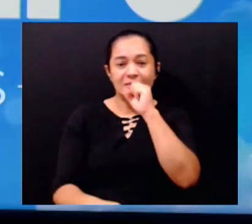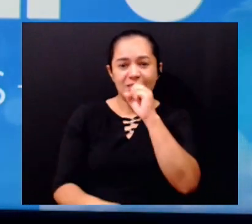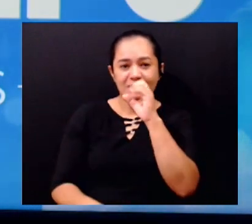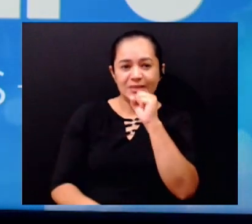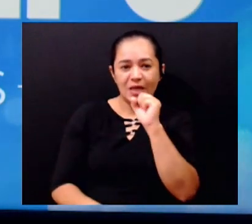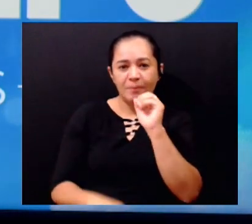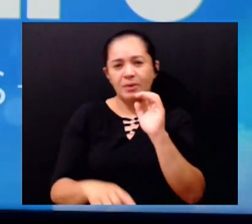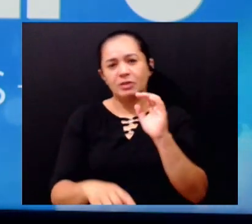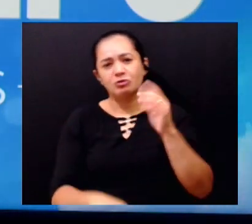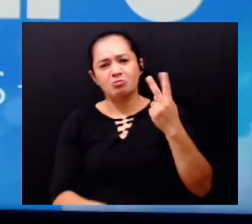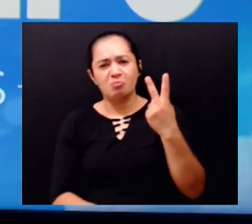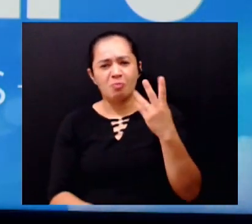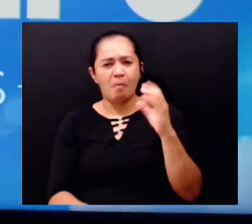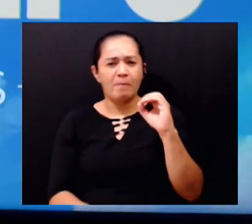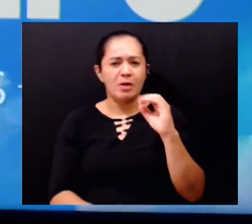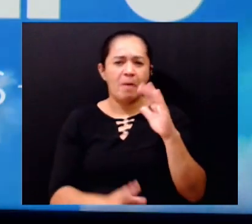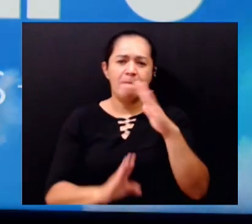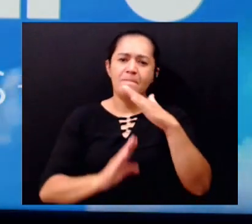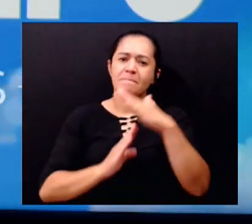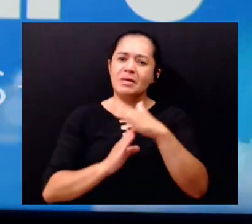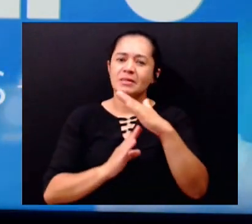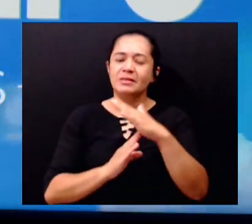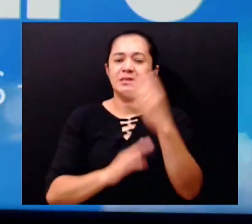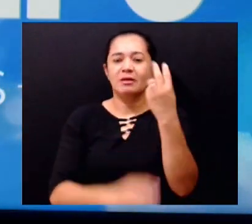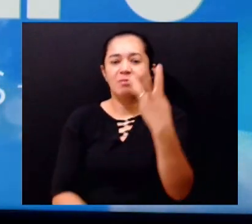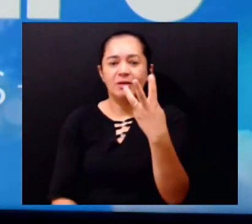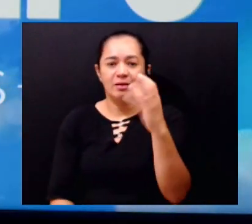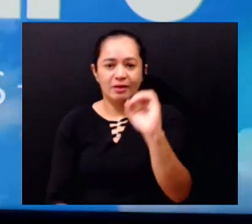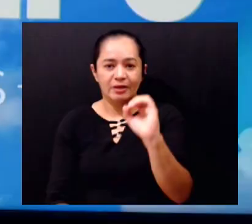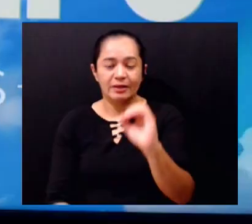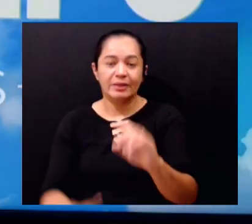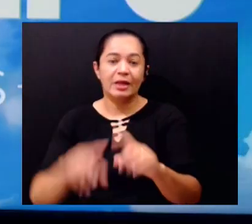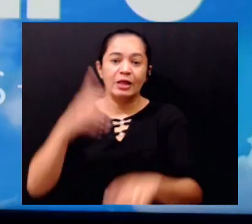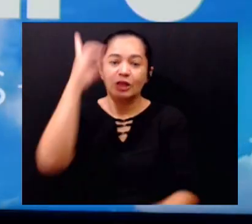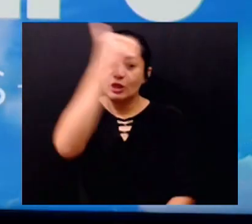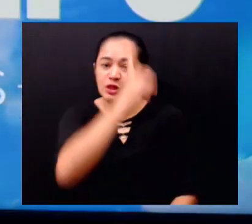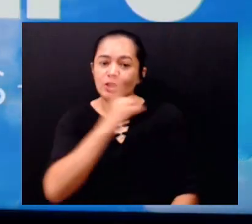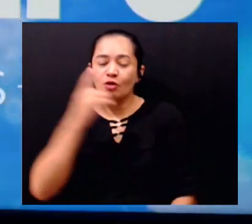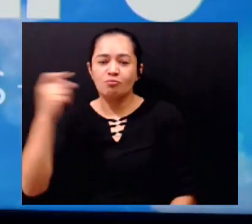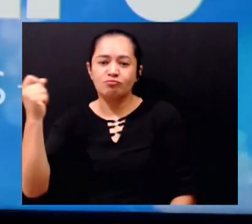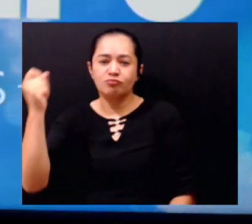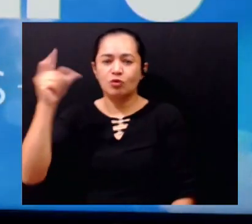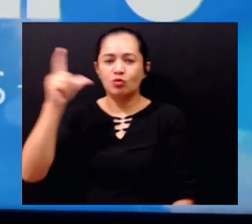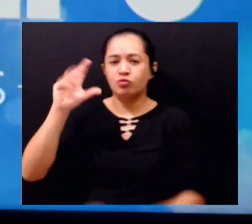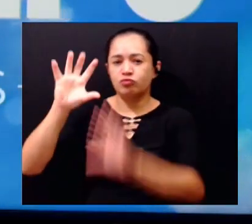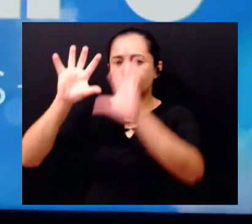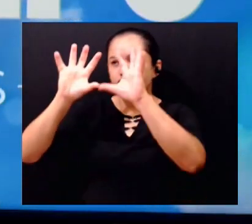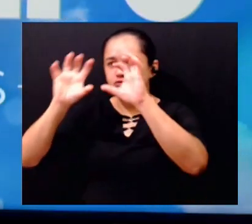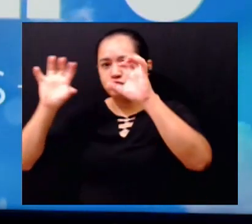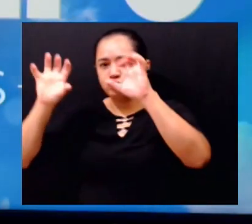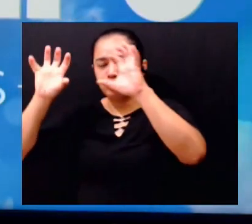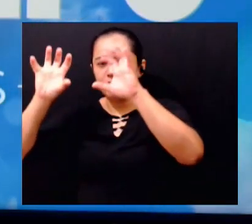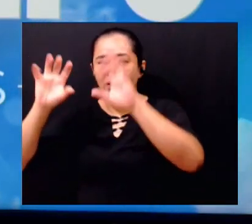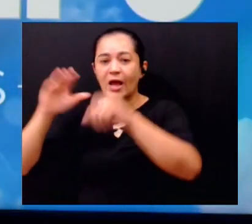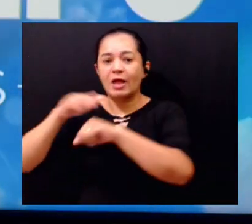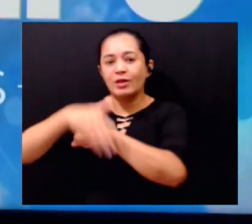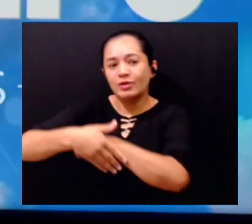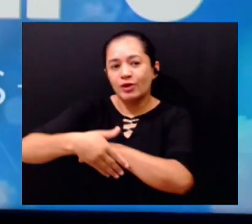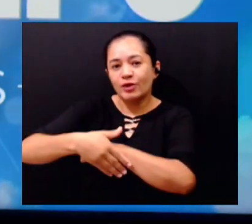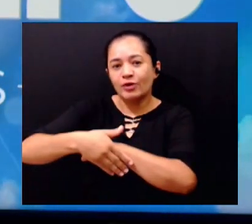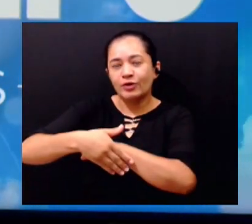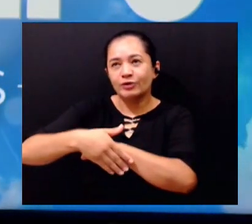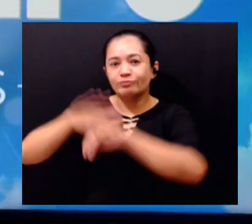30 graus, né? E para o domingo, sol com muitas nuvens à tarde e à noite. O céu fica ainda